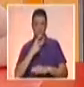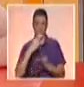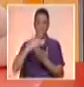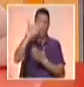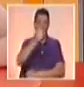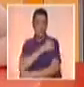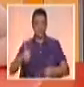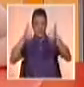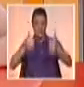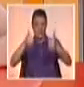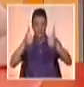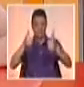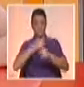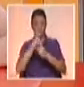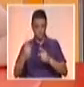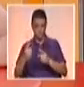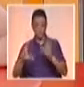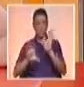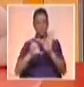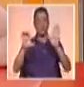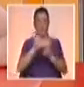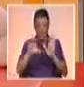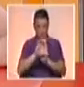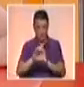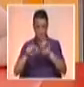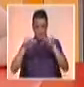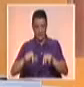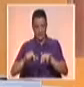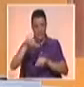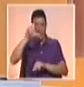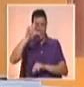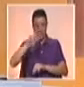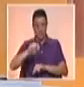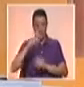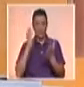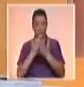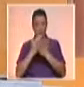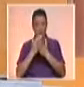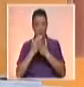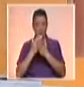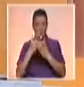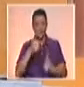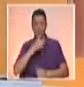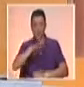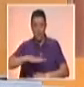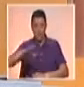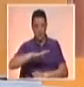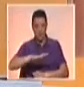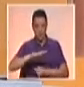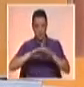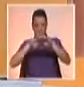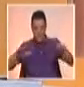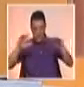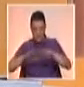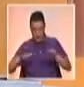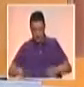que os obriga a percorrer uma escola distância com estas grande, condições, assim. Não é? E as escolas estão distribuídas mais ou menos por todos os níveis de ensino